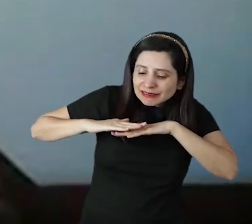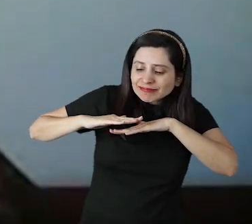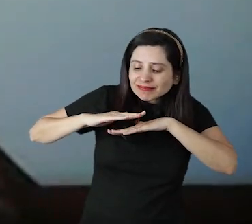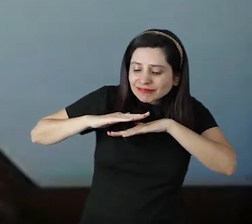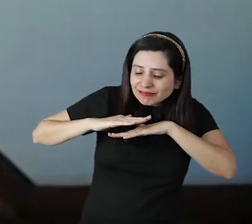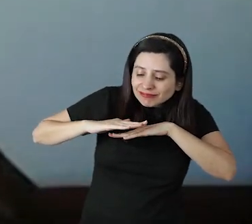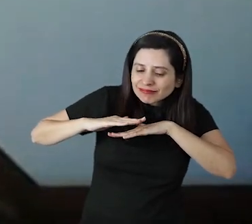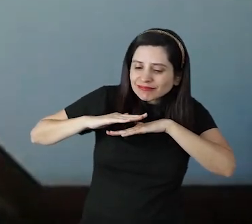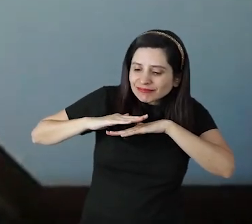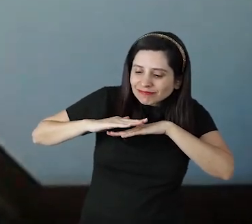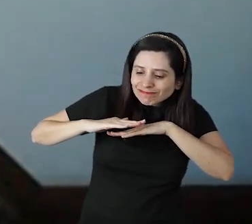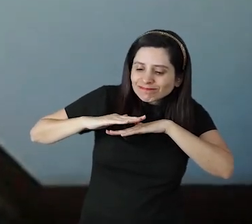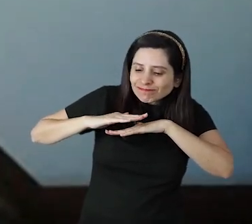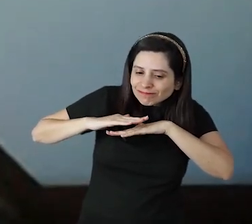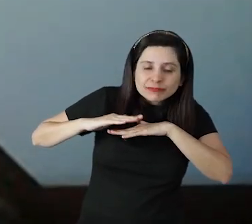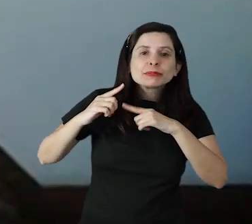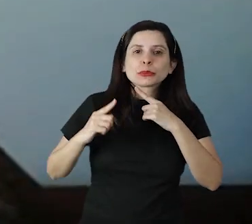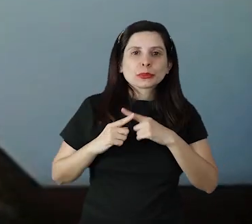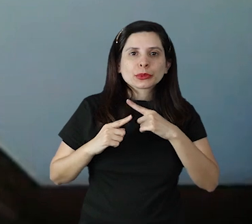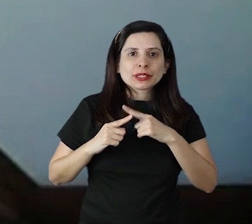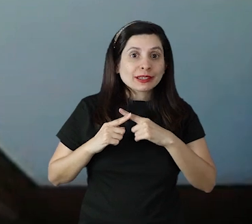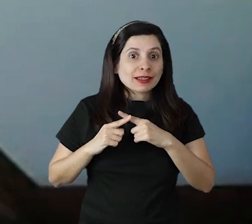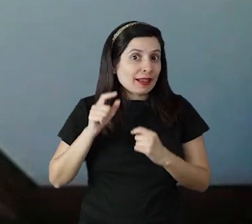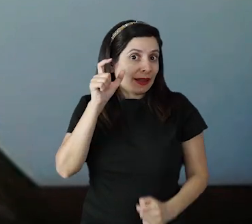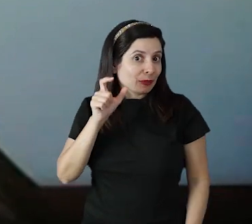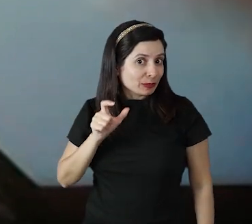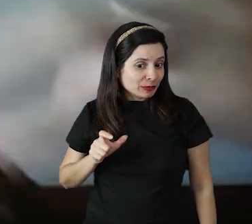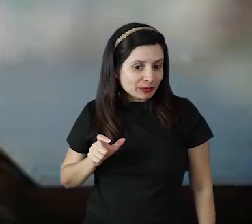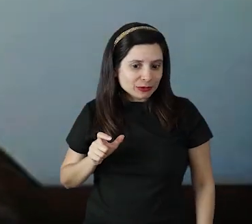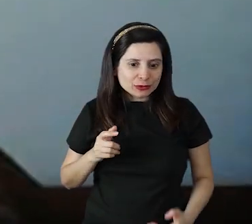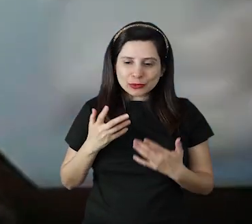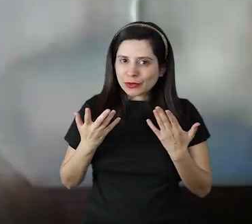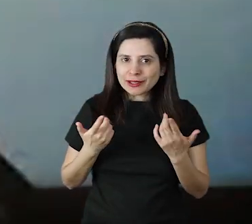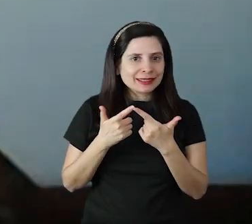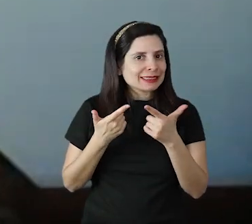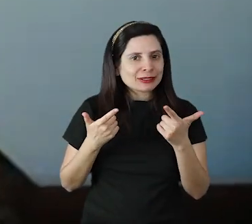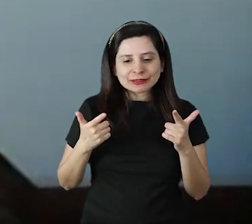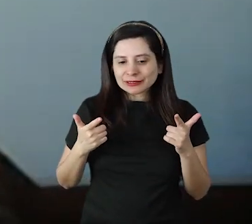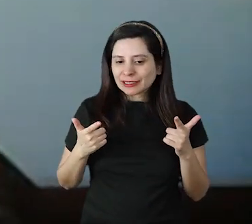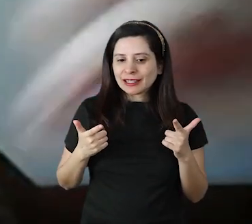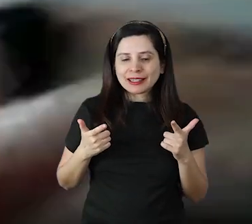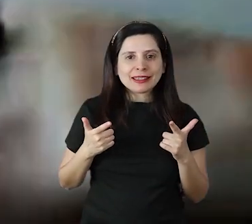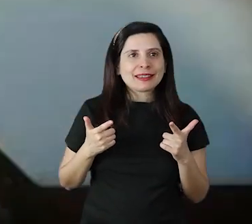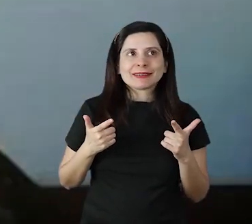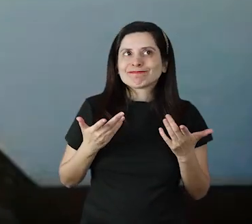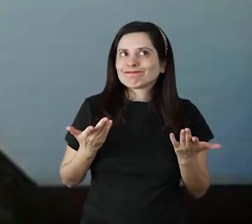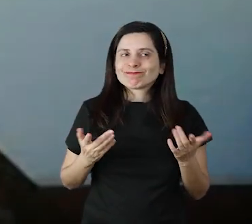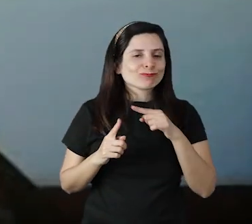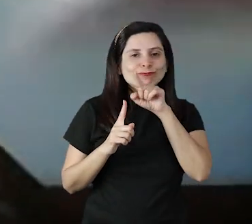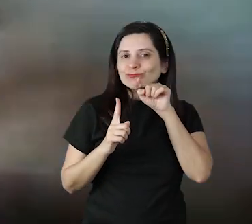aqui, porque, talvez a pessoa, né, nem não tenha esse aprofundamento de falha, ou